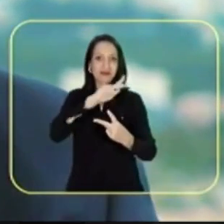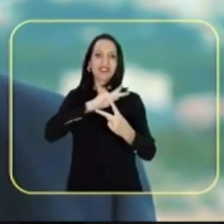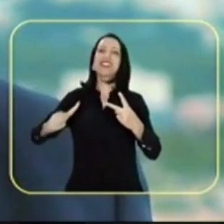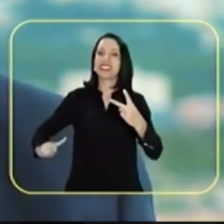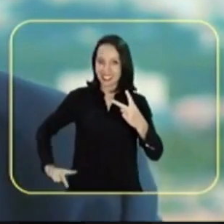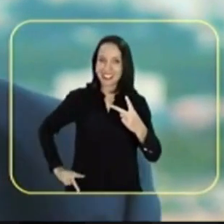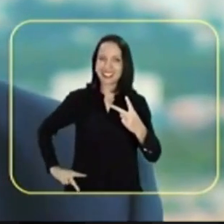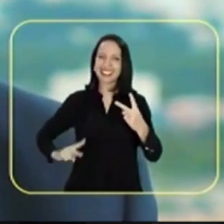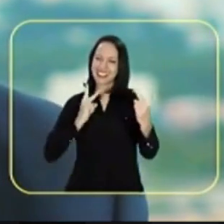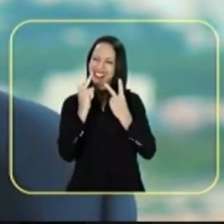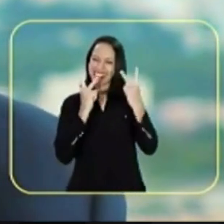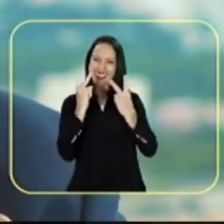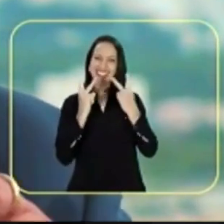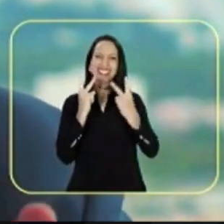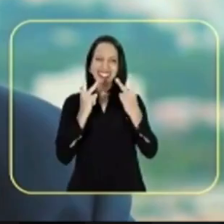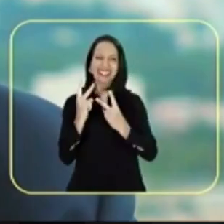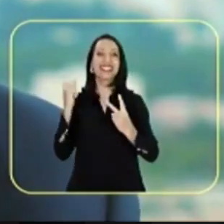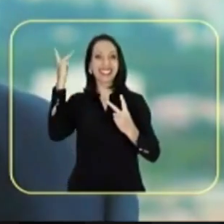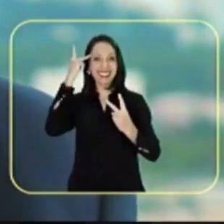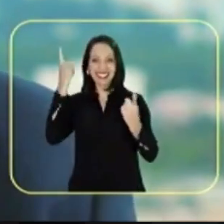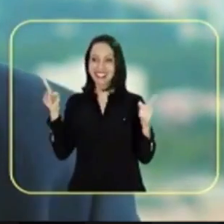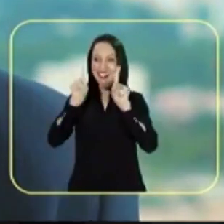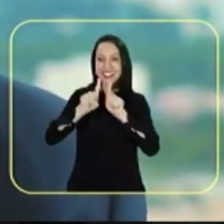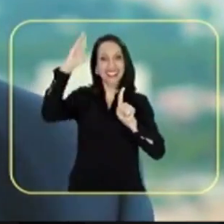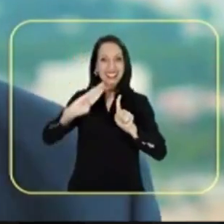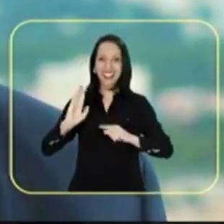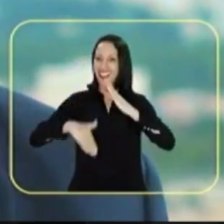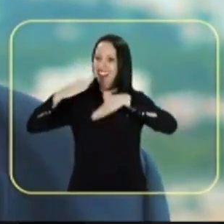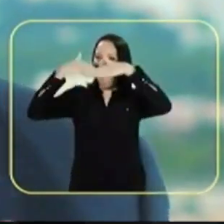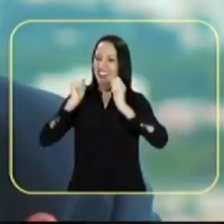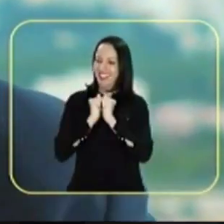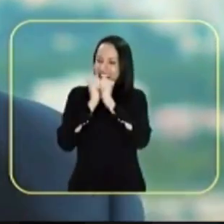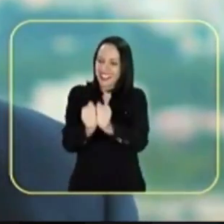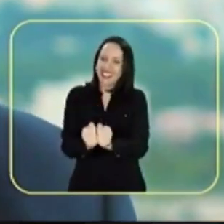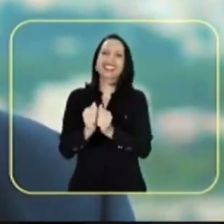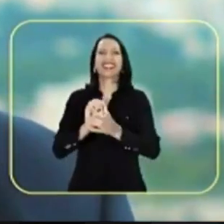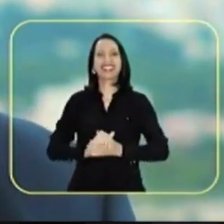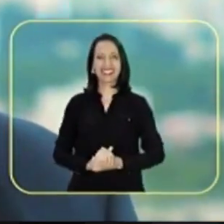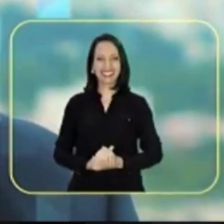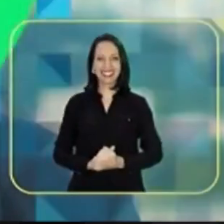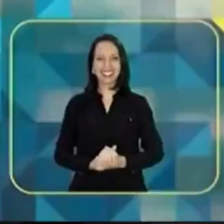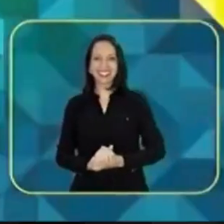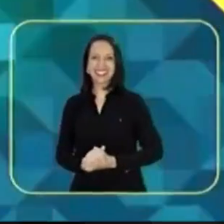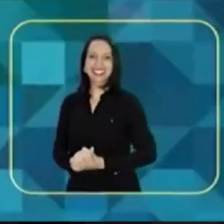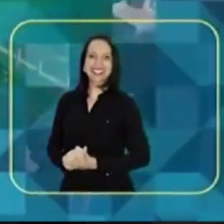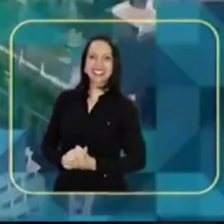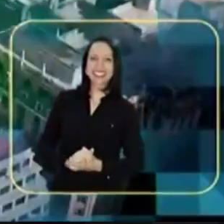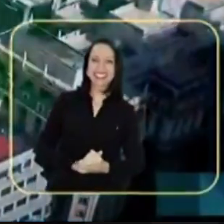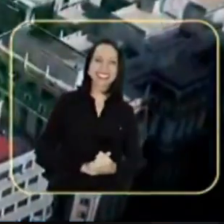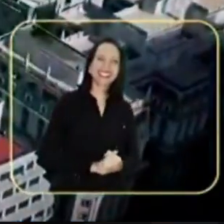o segundo é para presidente. Vote 22 para que São Paulo e o Brasil avancem juntos.